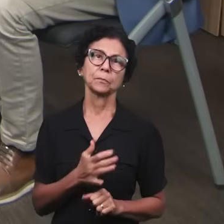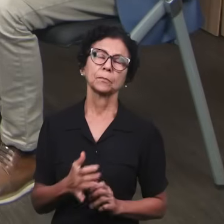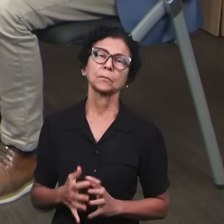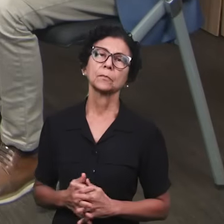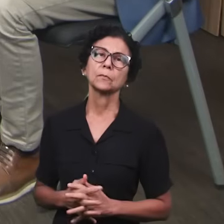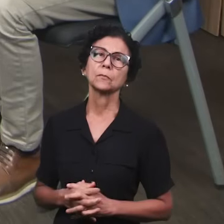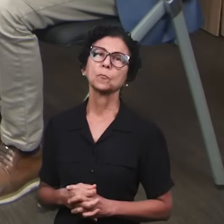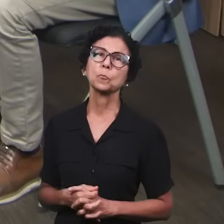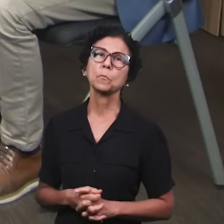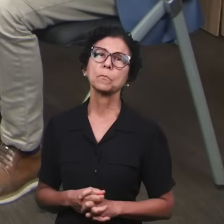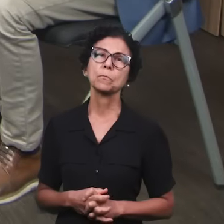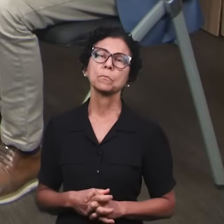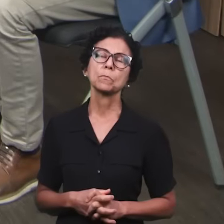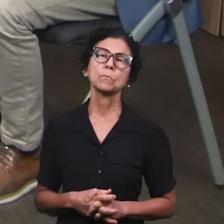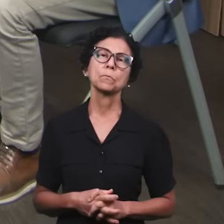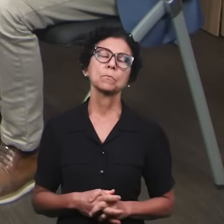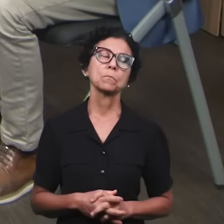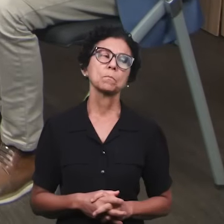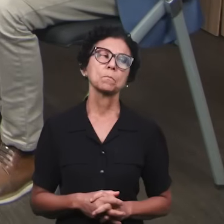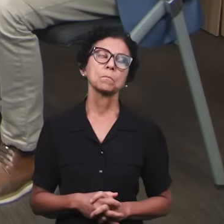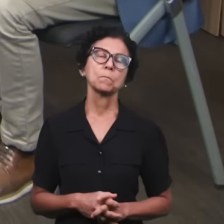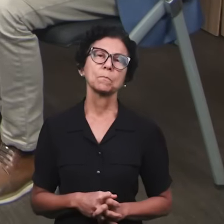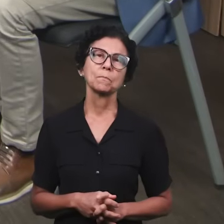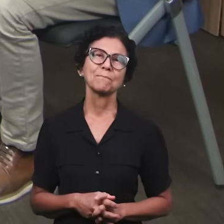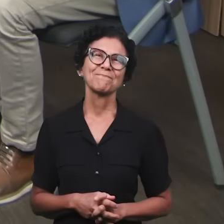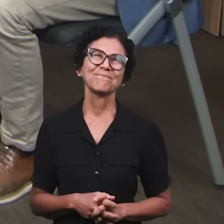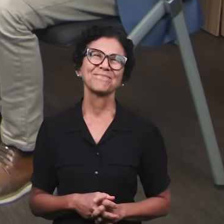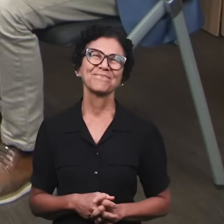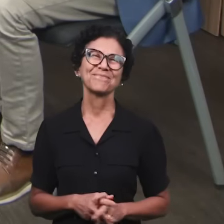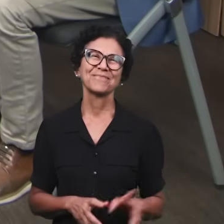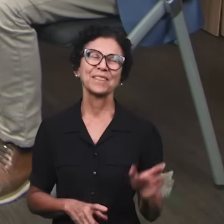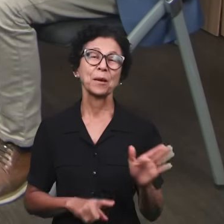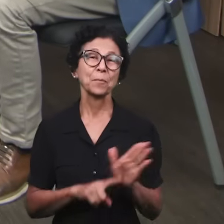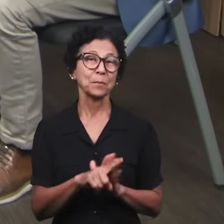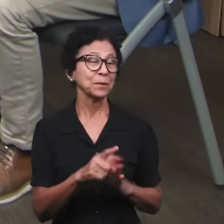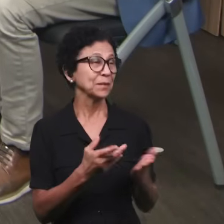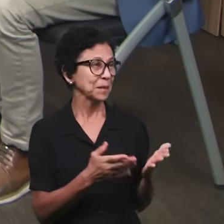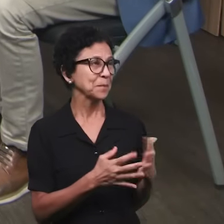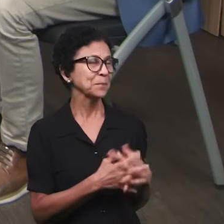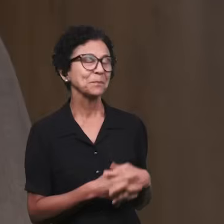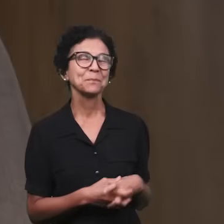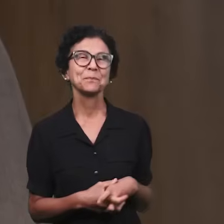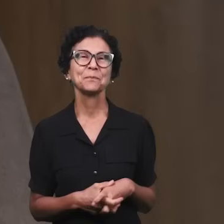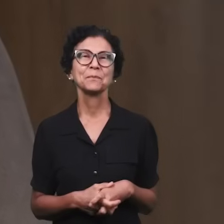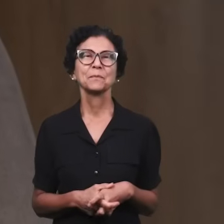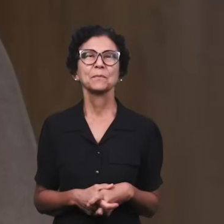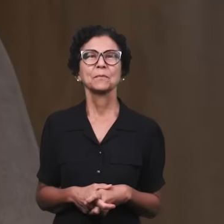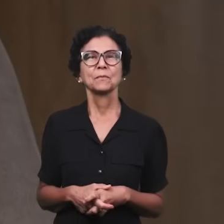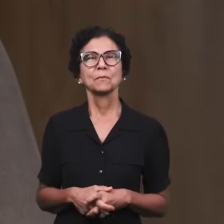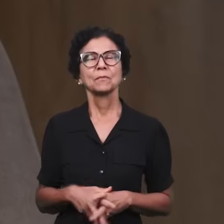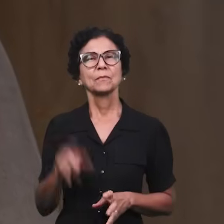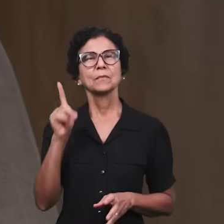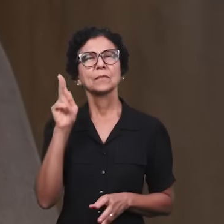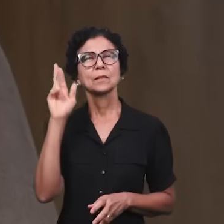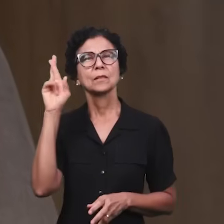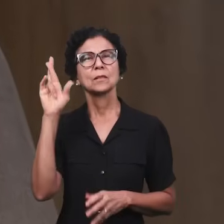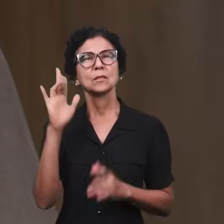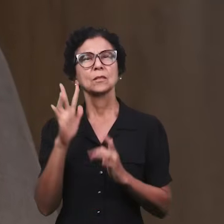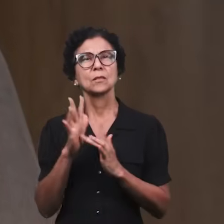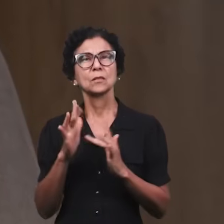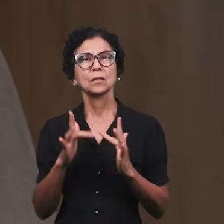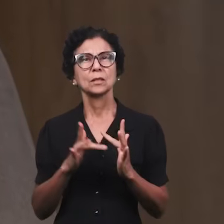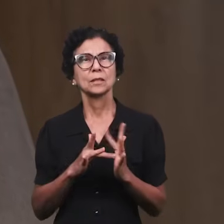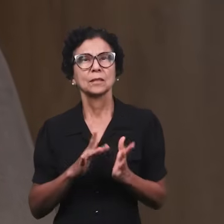seguir sim, pastor, com a última pergunta aqui do estúdio. Por favor, pode se apresentar e fazer a sua pergunta. A paz do Senhor Jesus, me